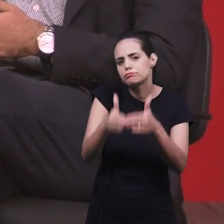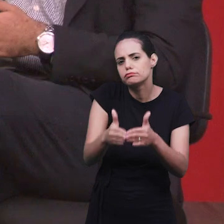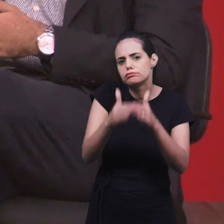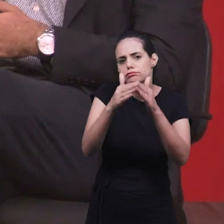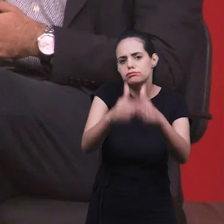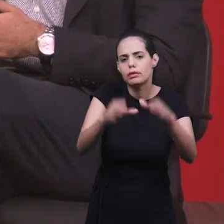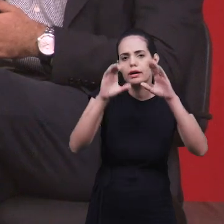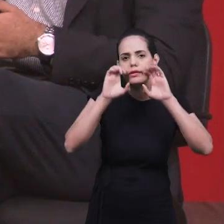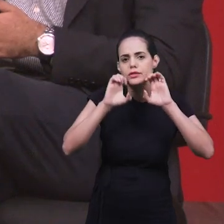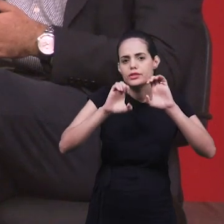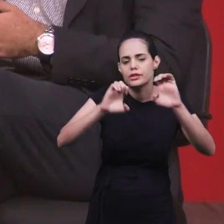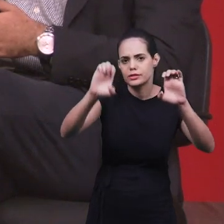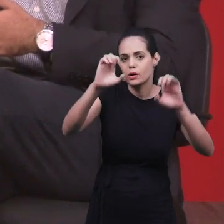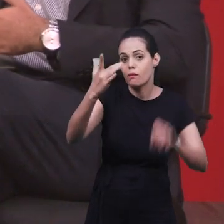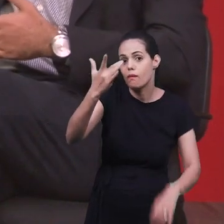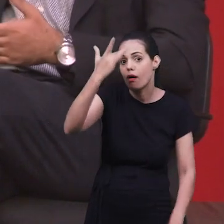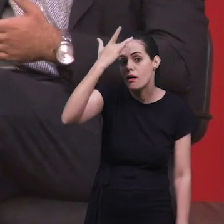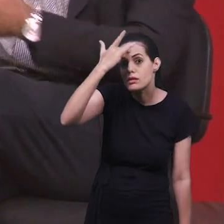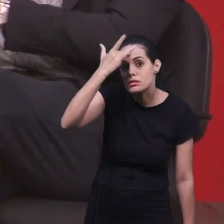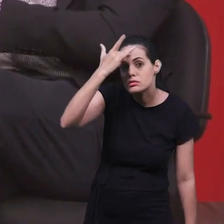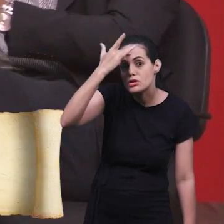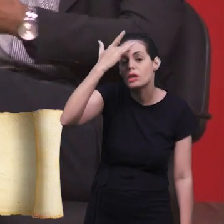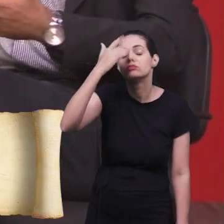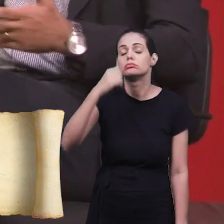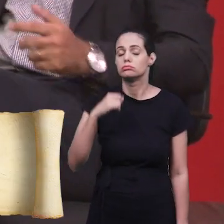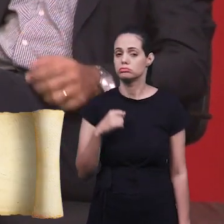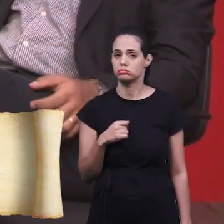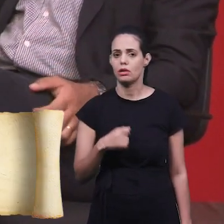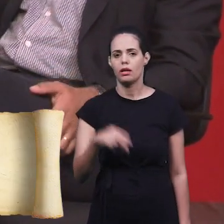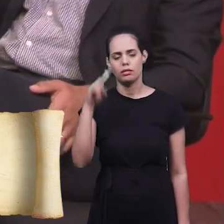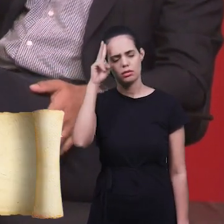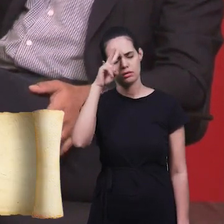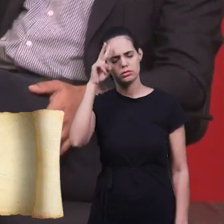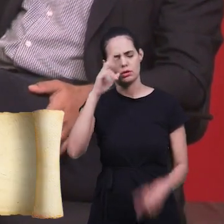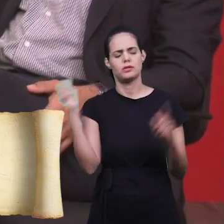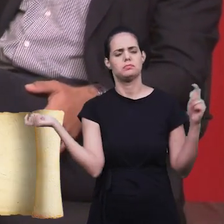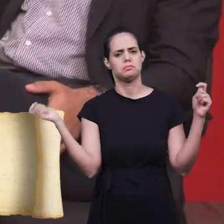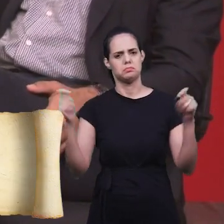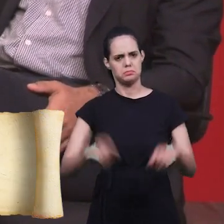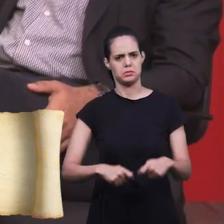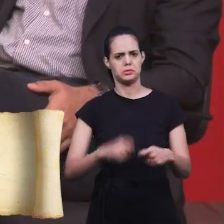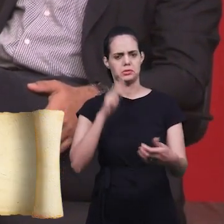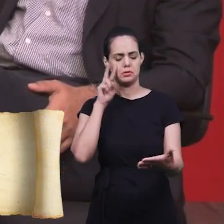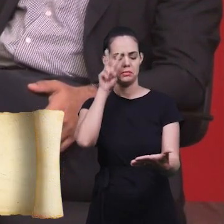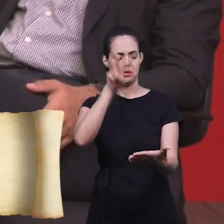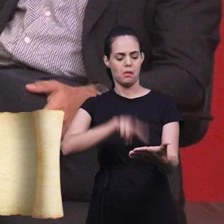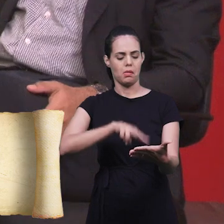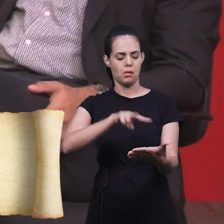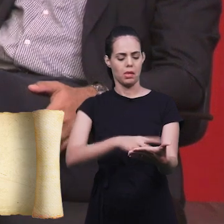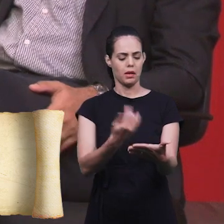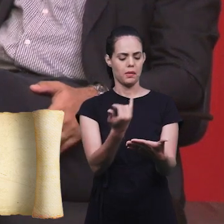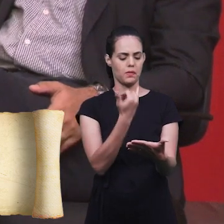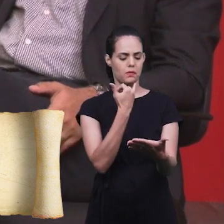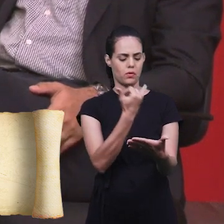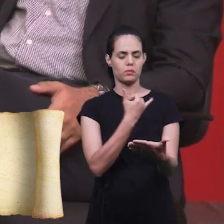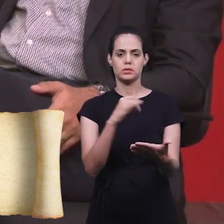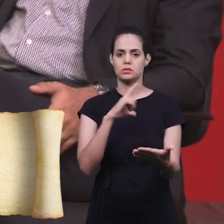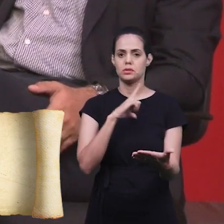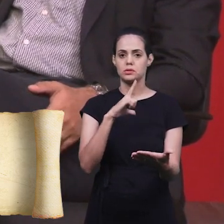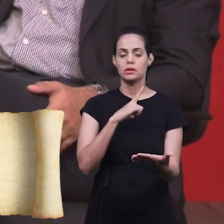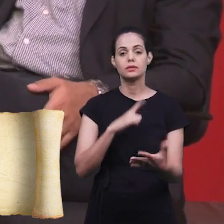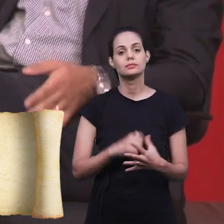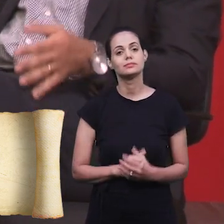ido à evangelização de lugares até a Índia atual. Então, na história, é possível encontrar